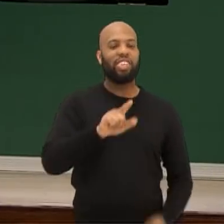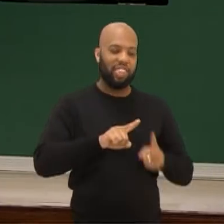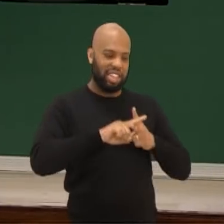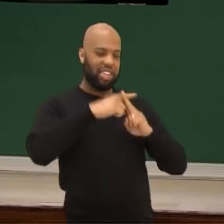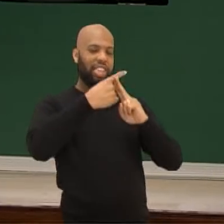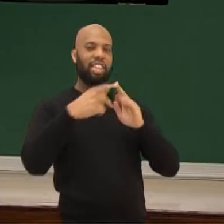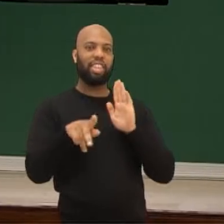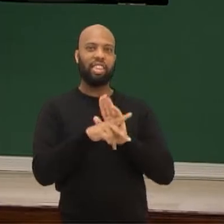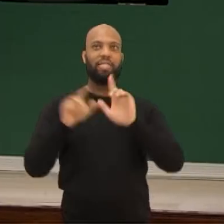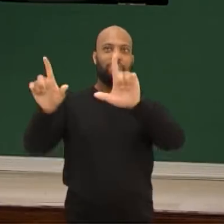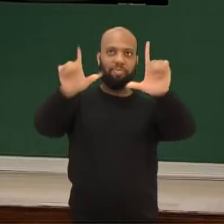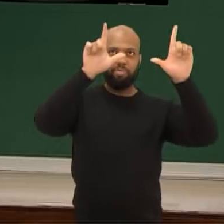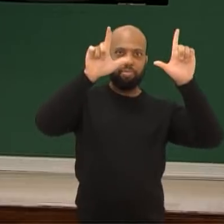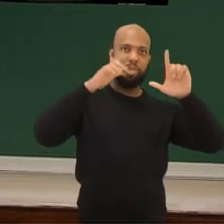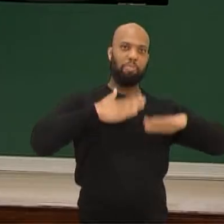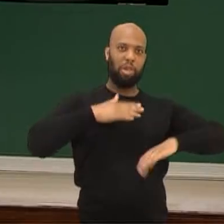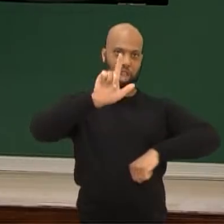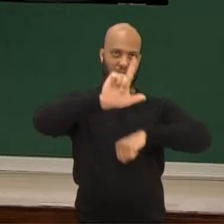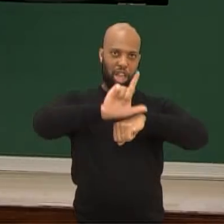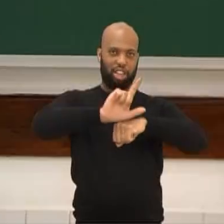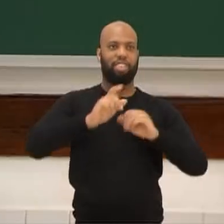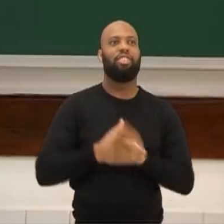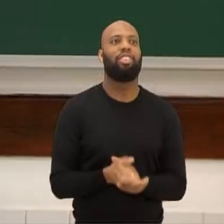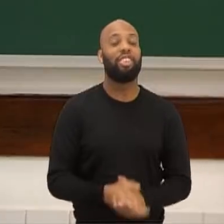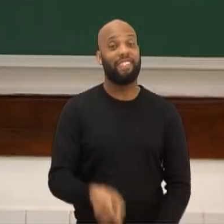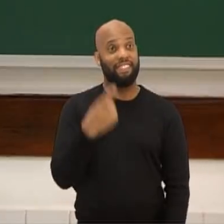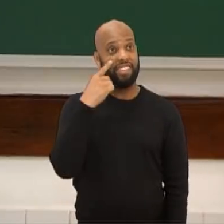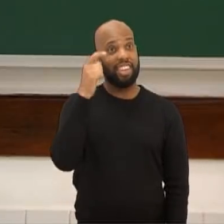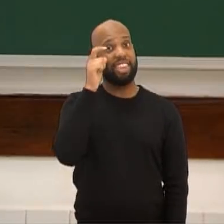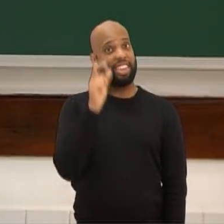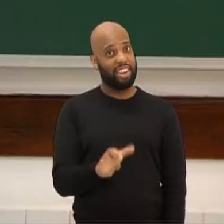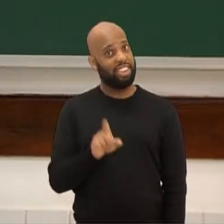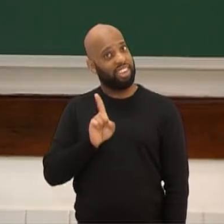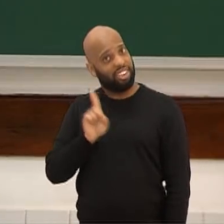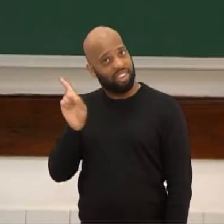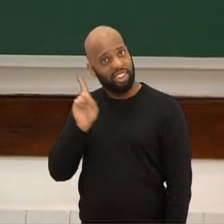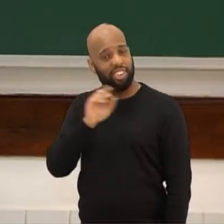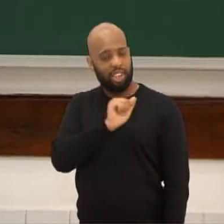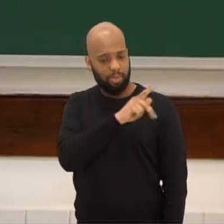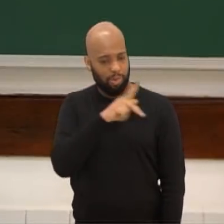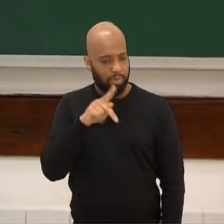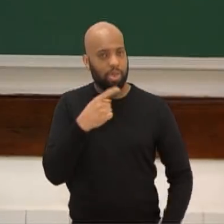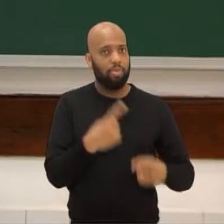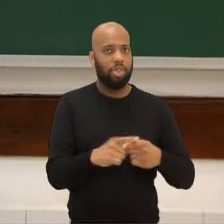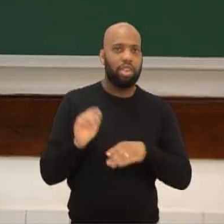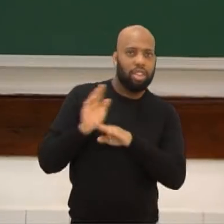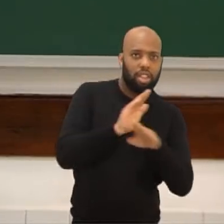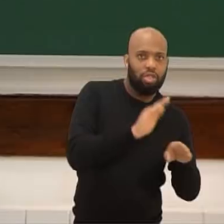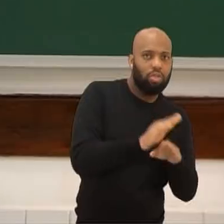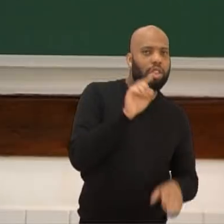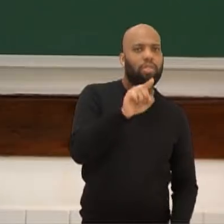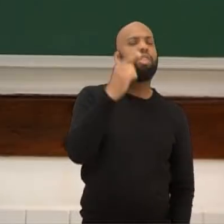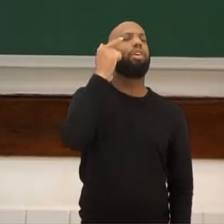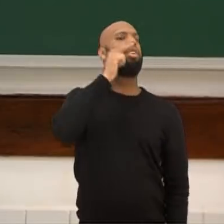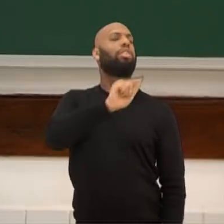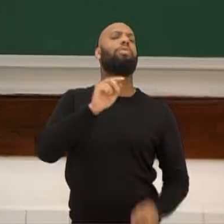consertar a fachada da minha loja. Então, veja que interessante a ferramenta. Ela ajuda vocês